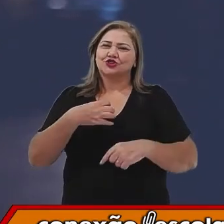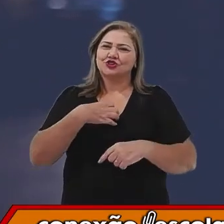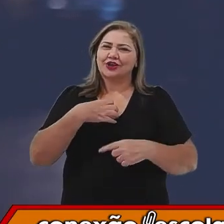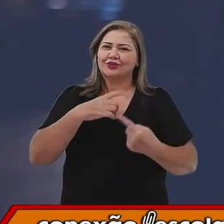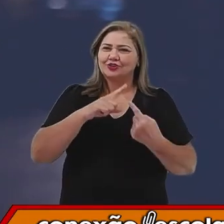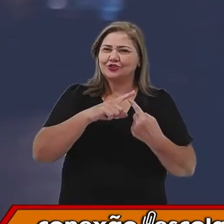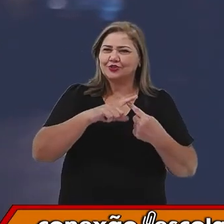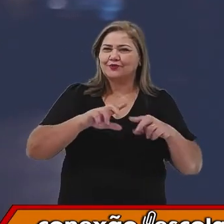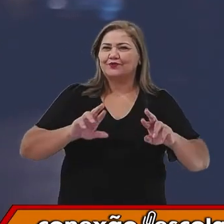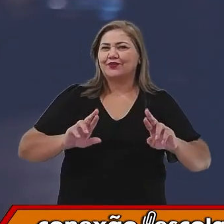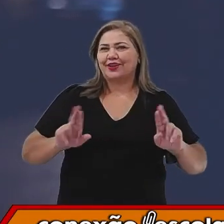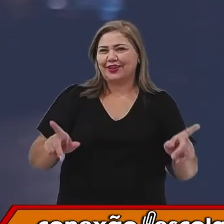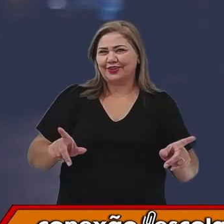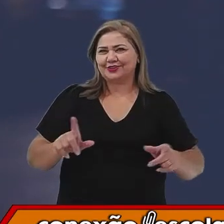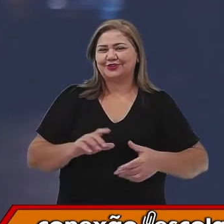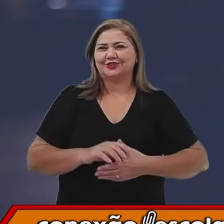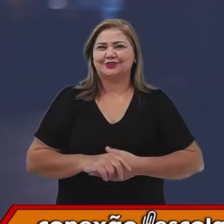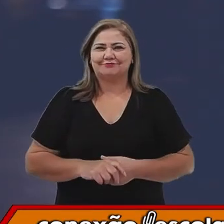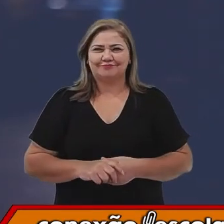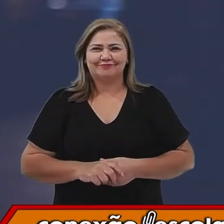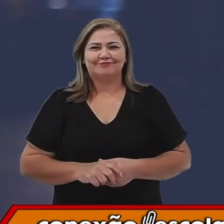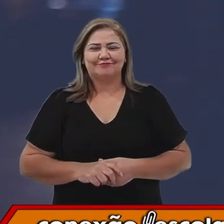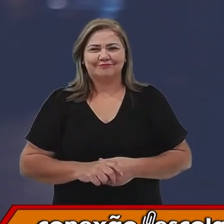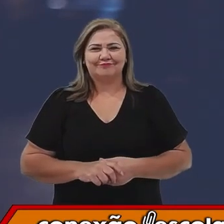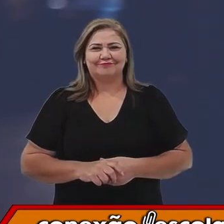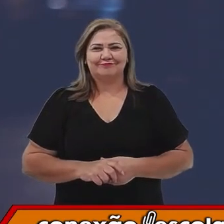no discurso direto.